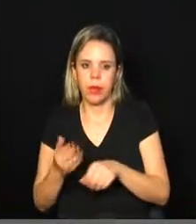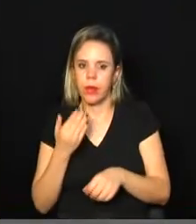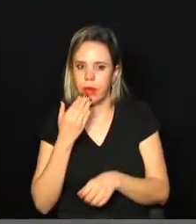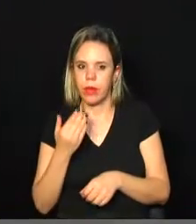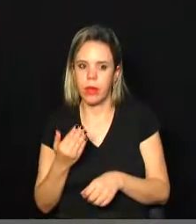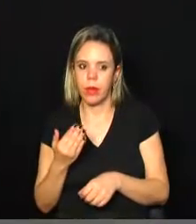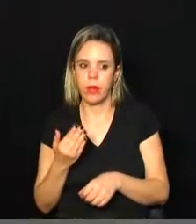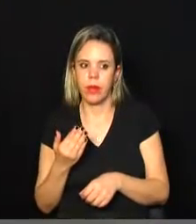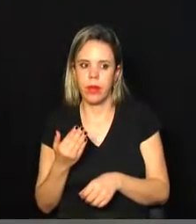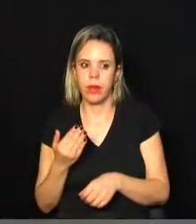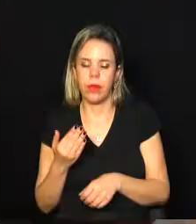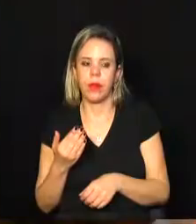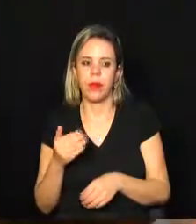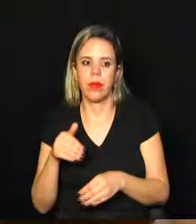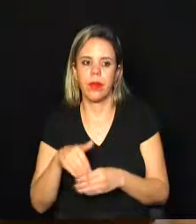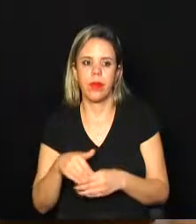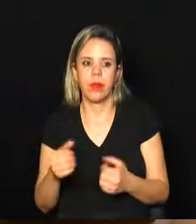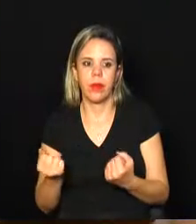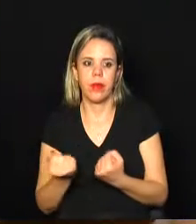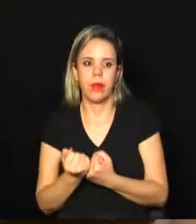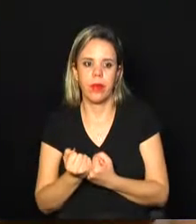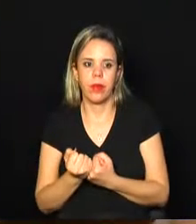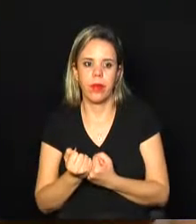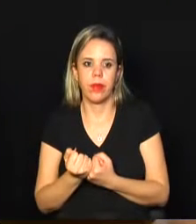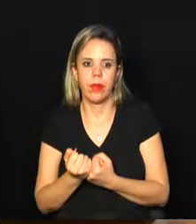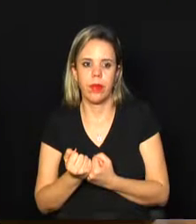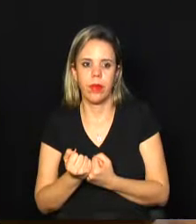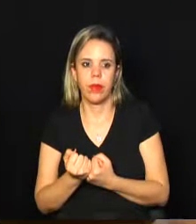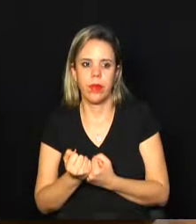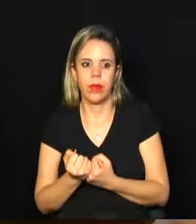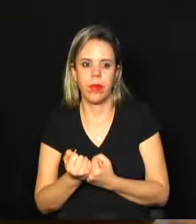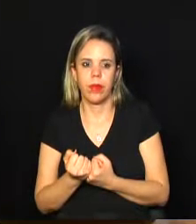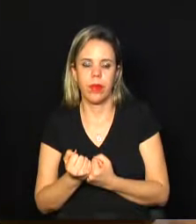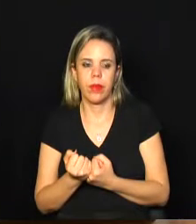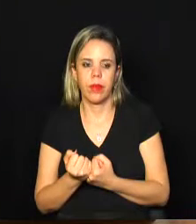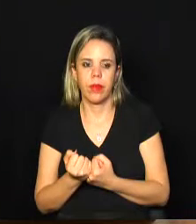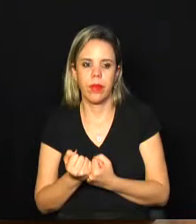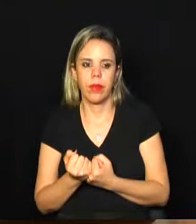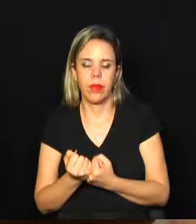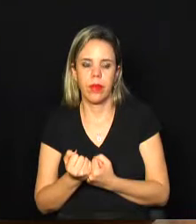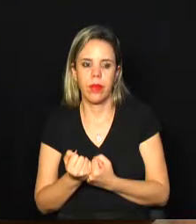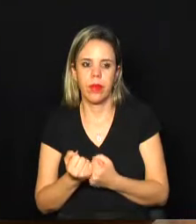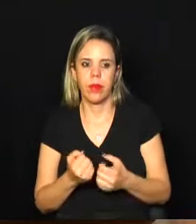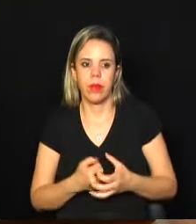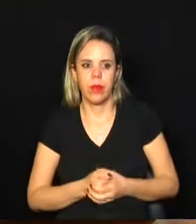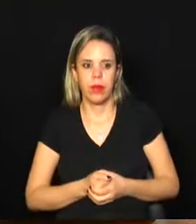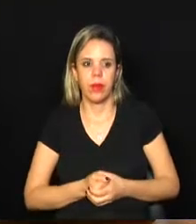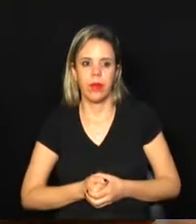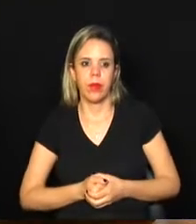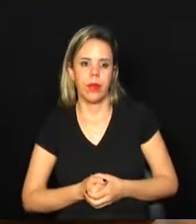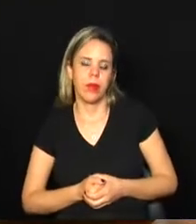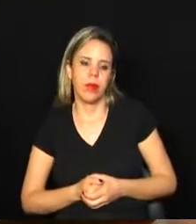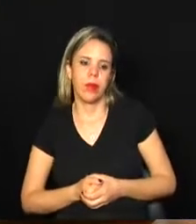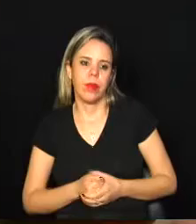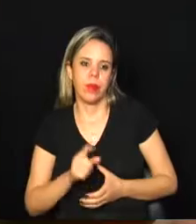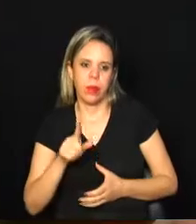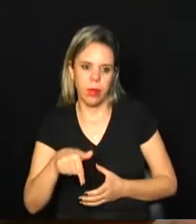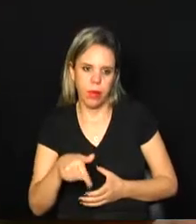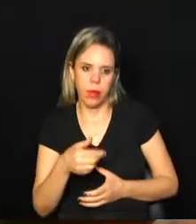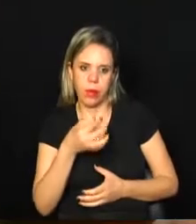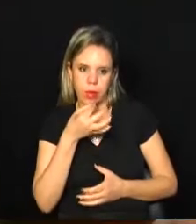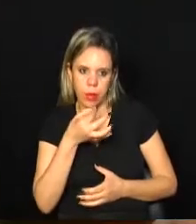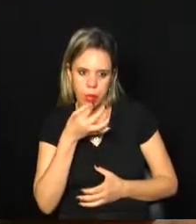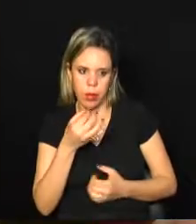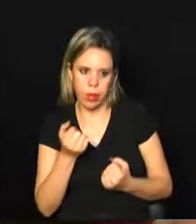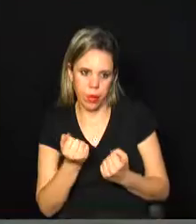peço voto à AL eu só lembro segundo as provas contato com parecer favorável